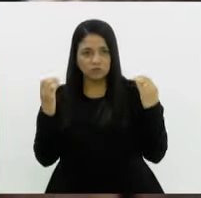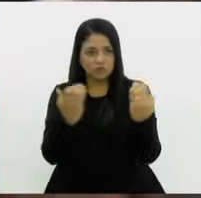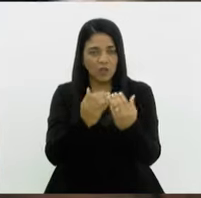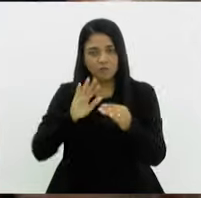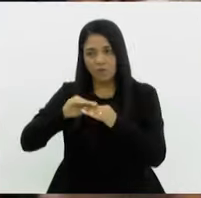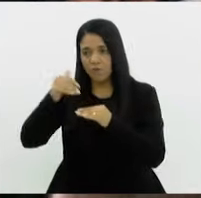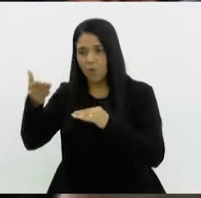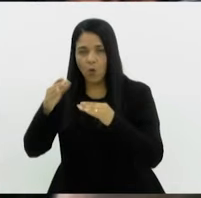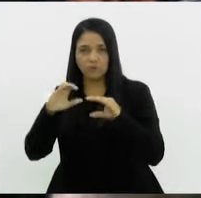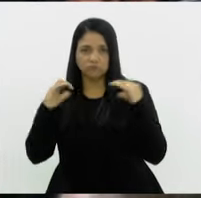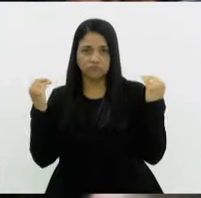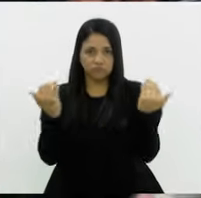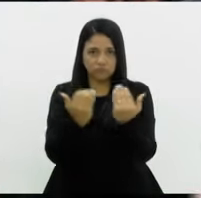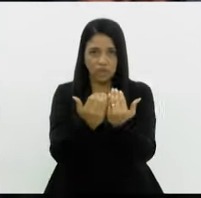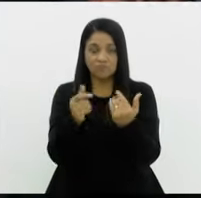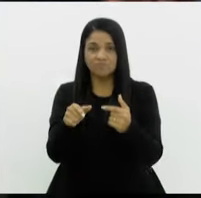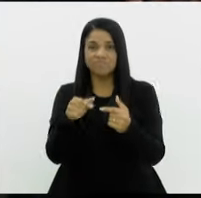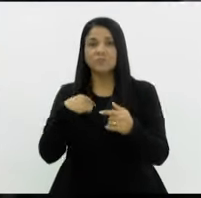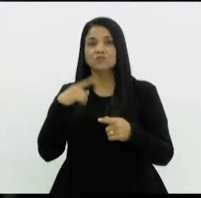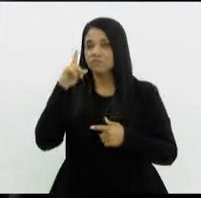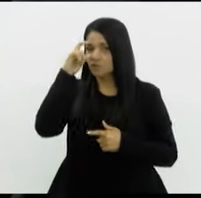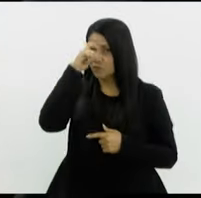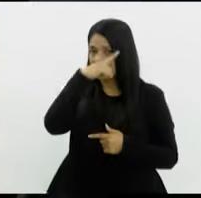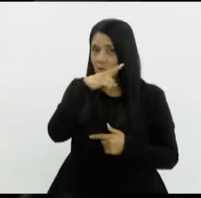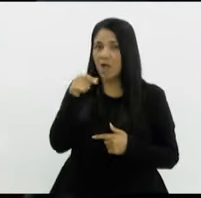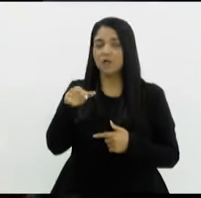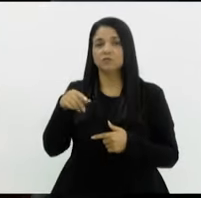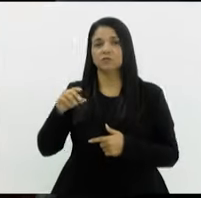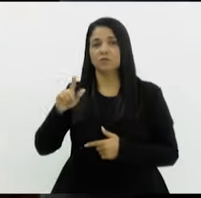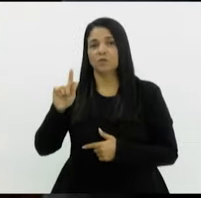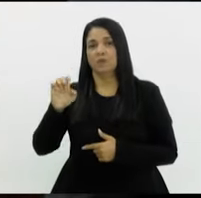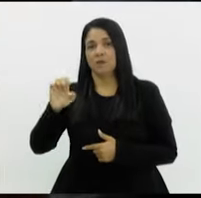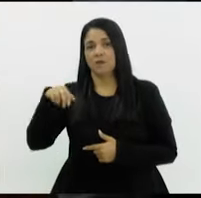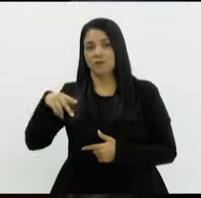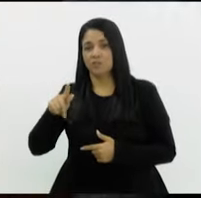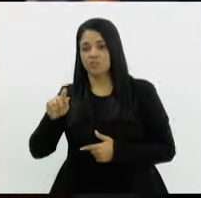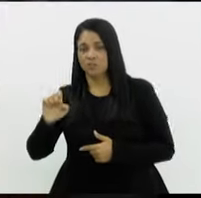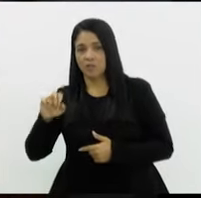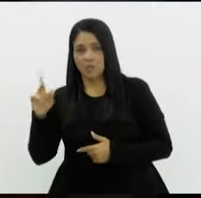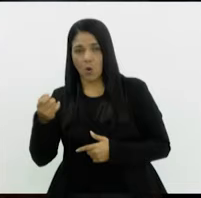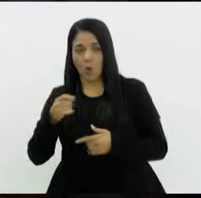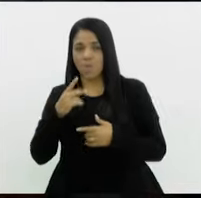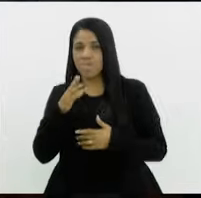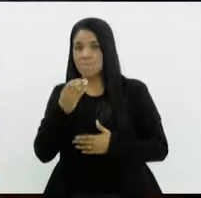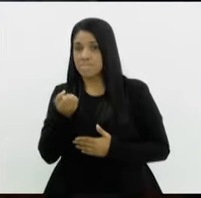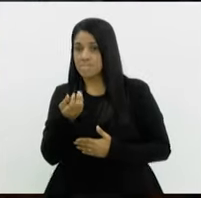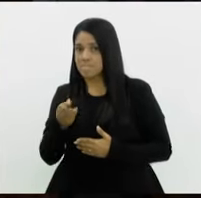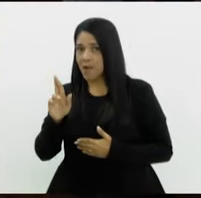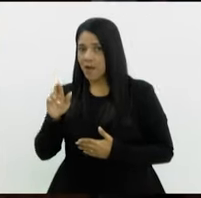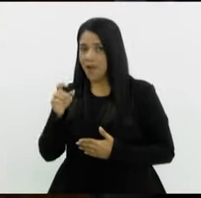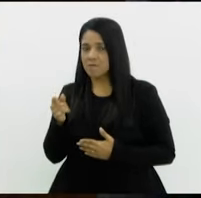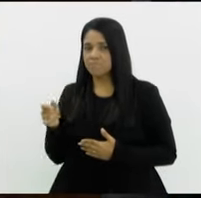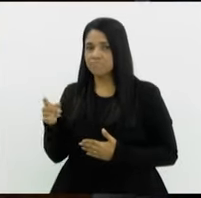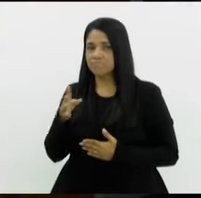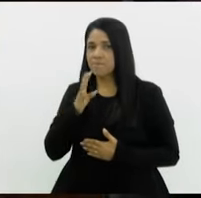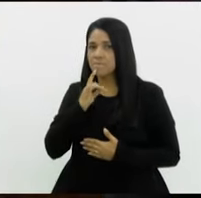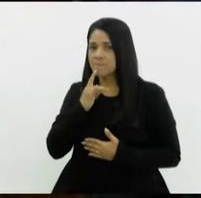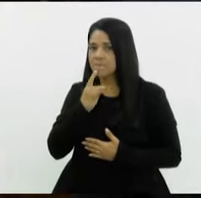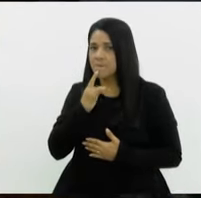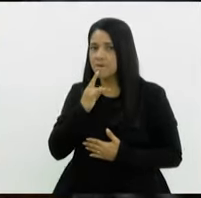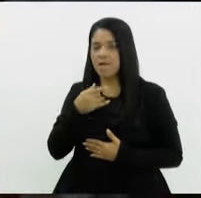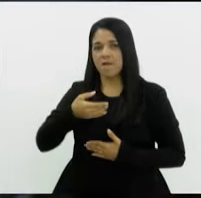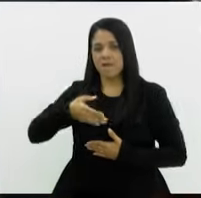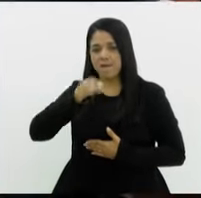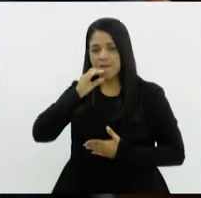do BEP, passa uma dificuldade muito grande no Engenhão, com aqueles bares ao entorno do Engenhão. Quando acontece uma briga ali,